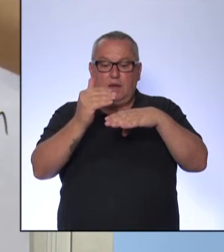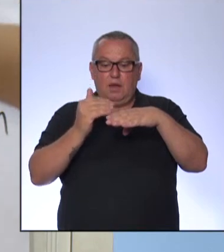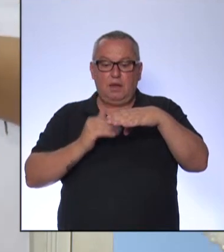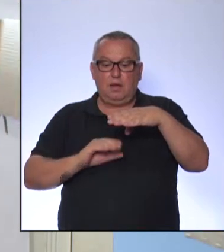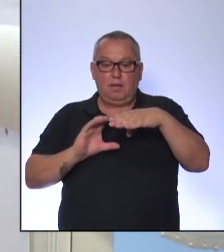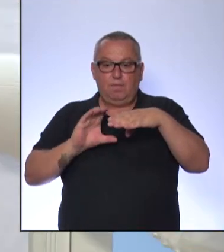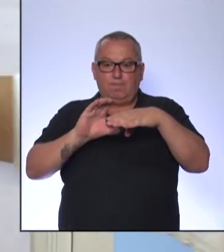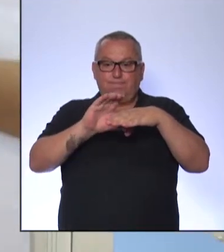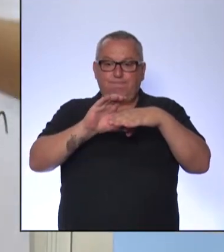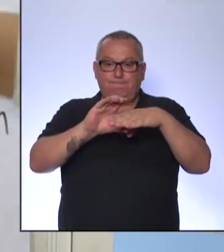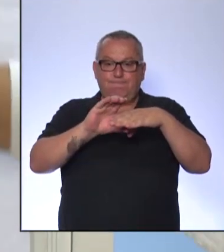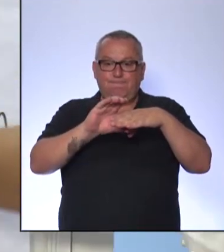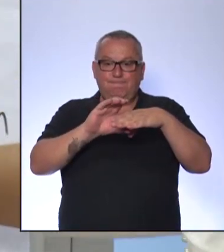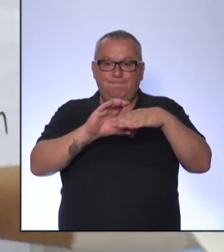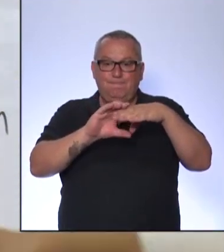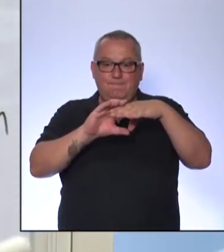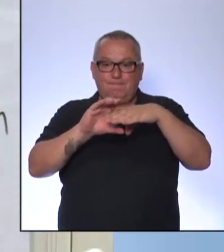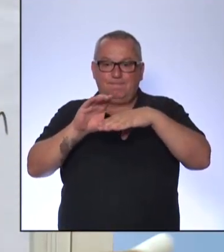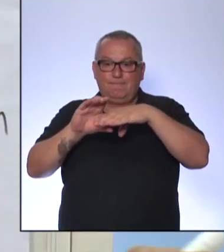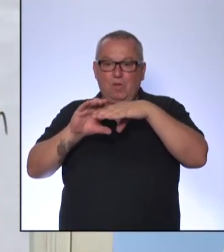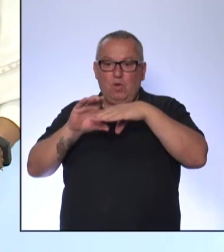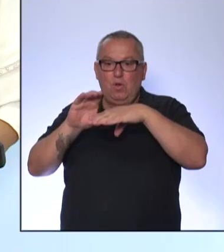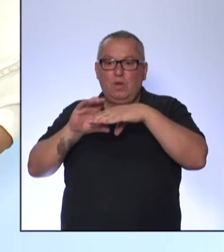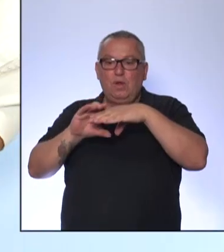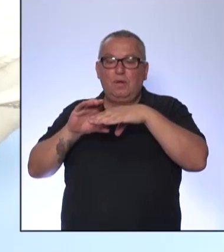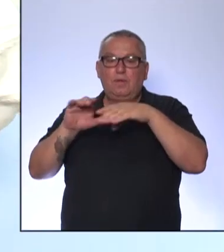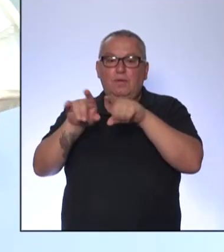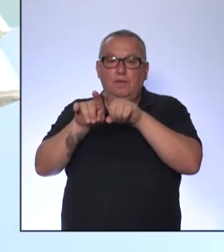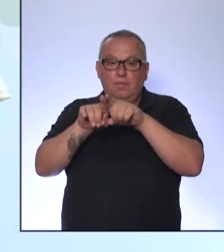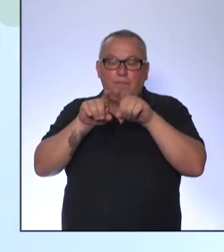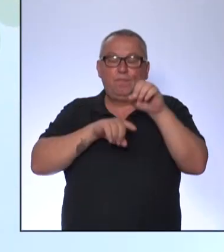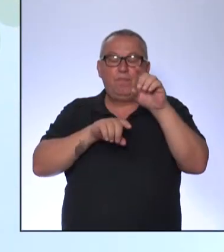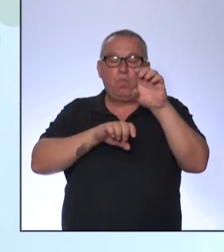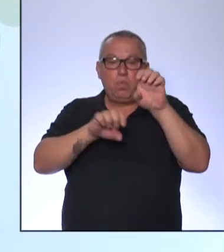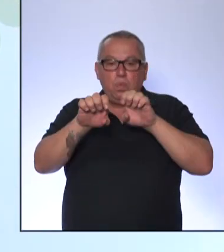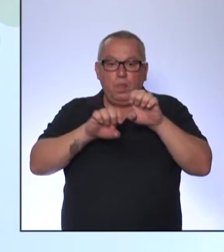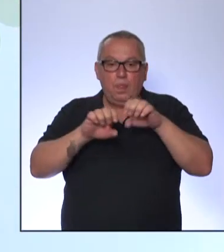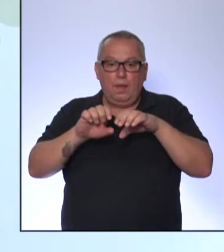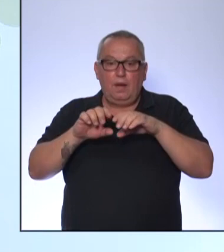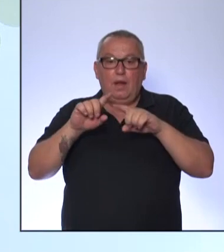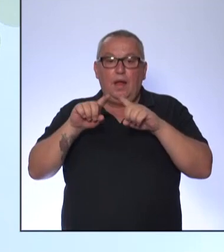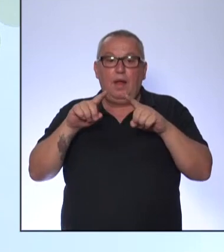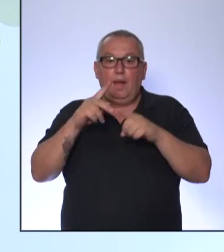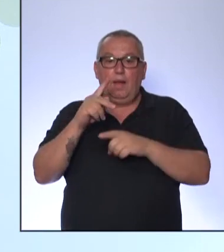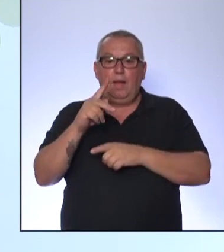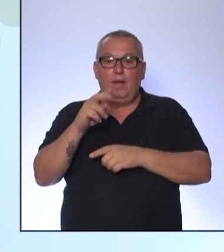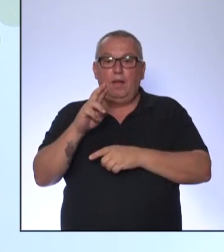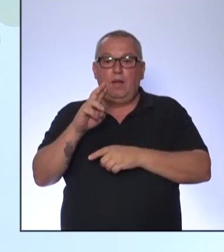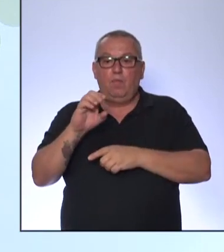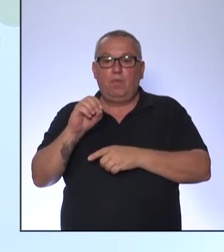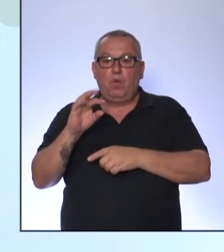célula, quanto no meio intracelular, tá? E essas estruturas maiores são proteínas.